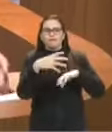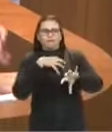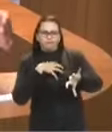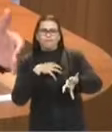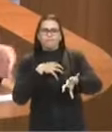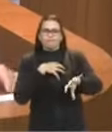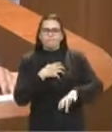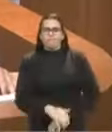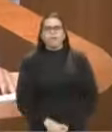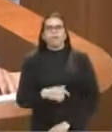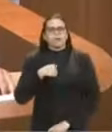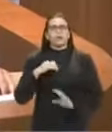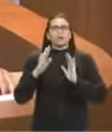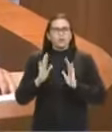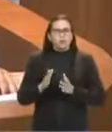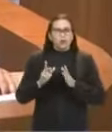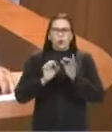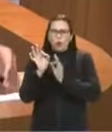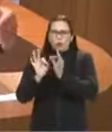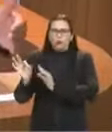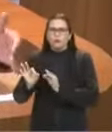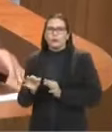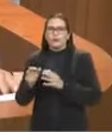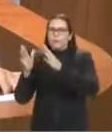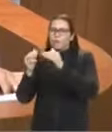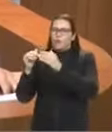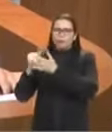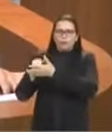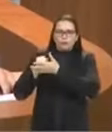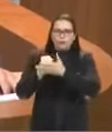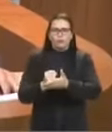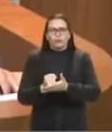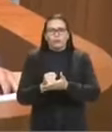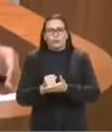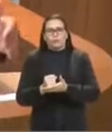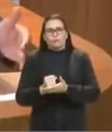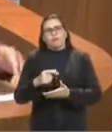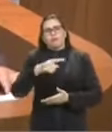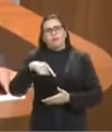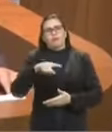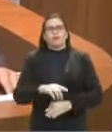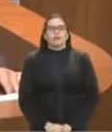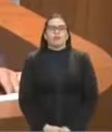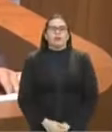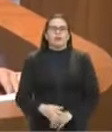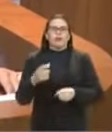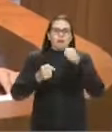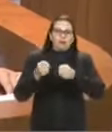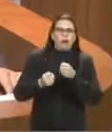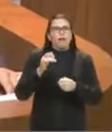tomando providências para que cheguem mais ajudas necessárias, como carros para